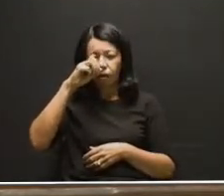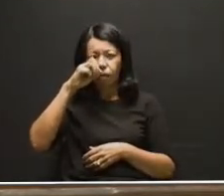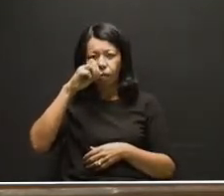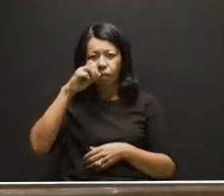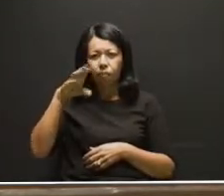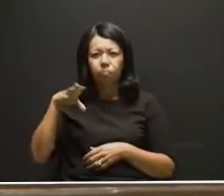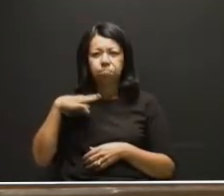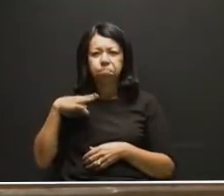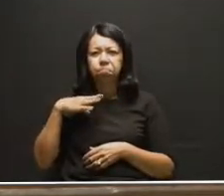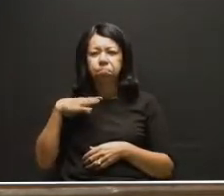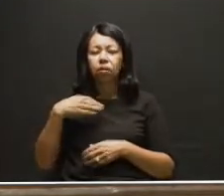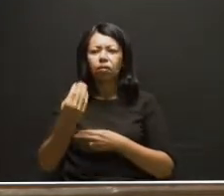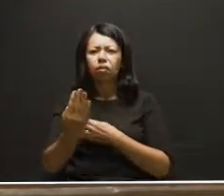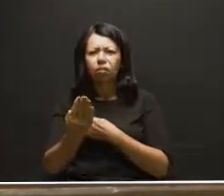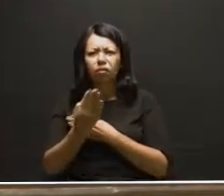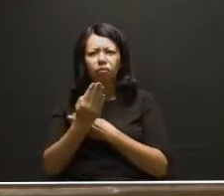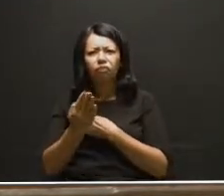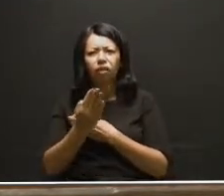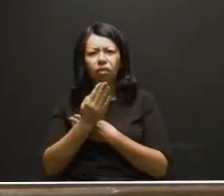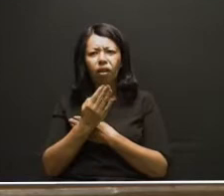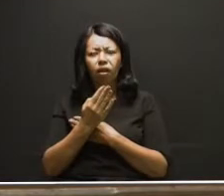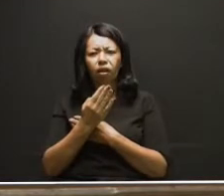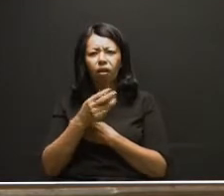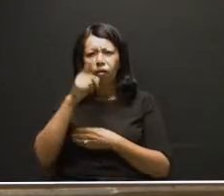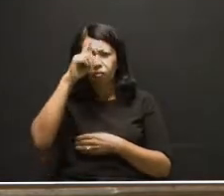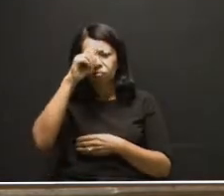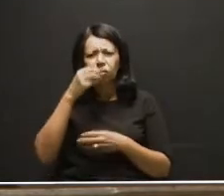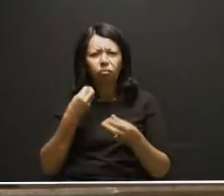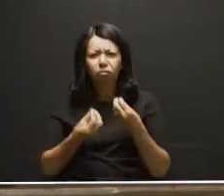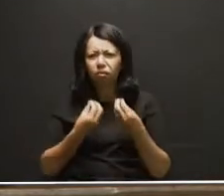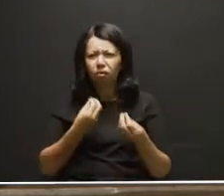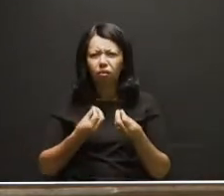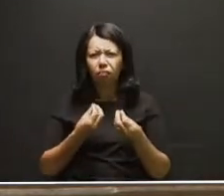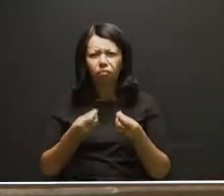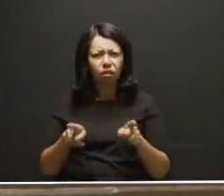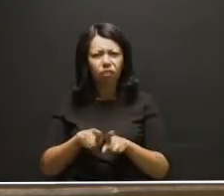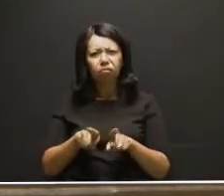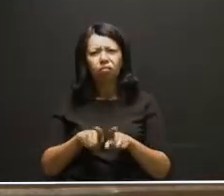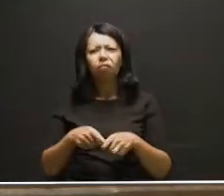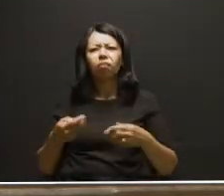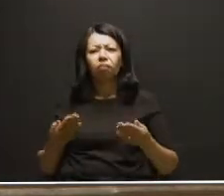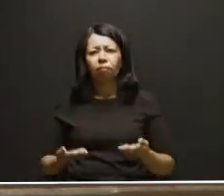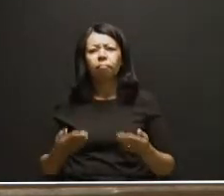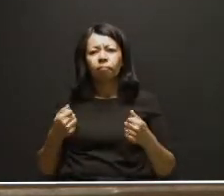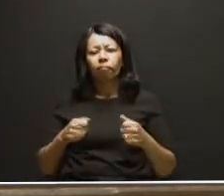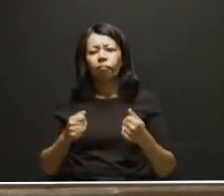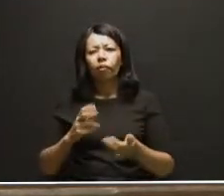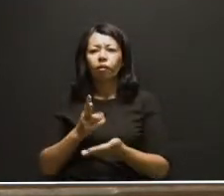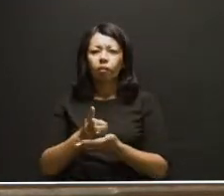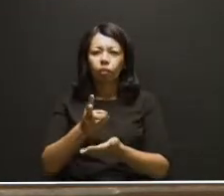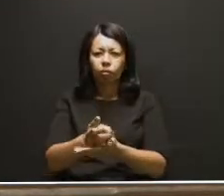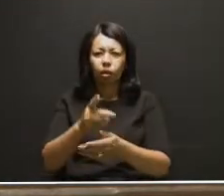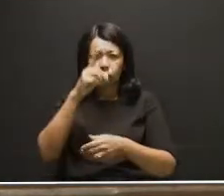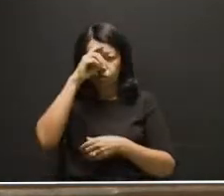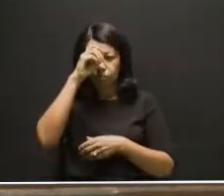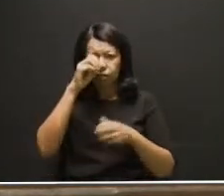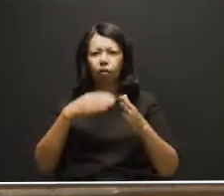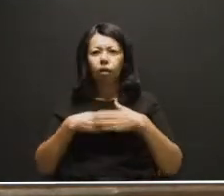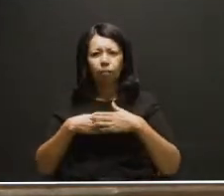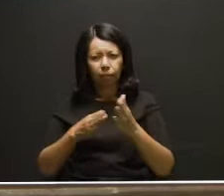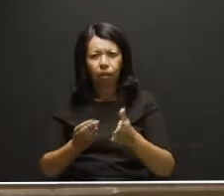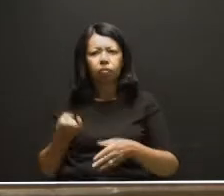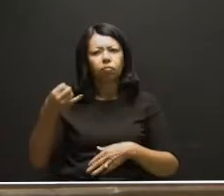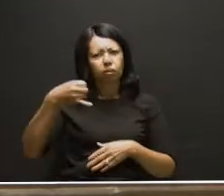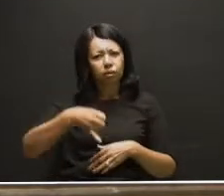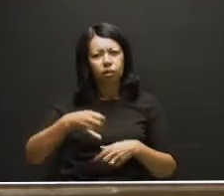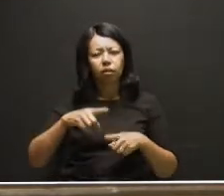município é que defender hospital que interesse e se temos que manter o hospital aberto temos mas temos que